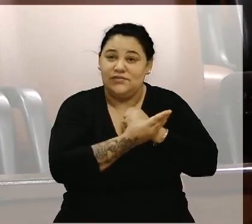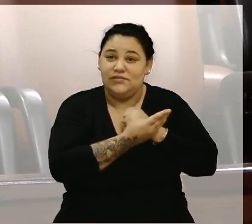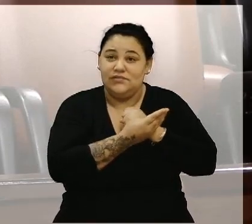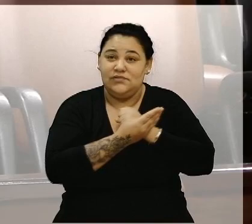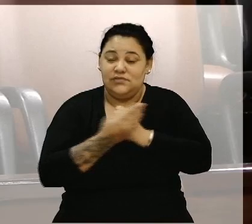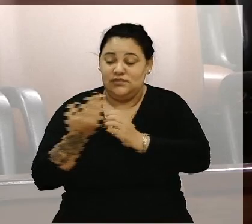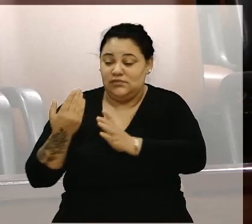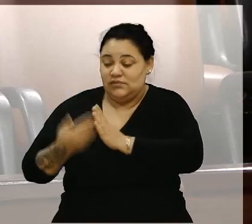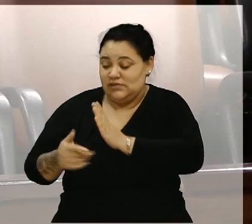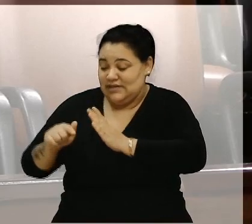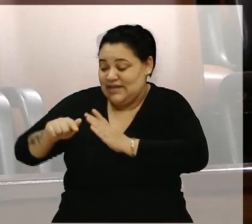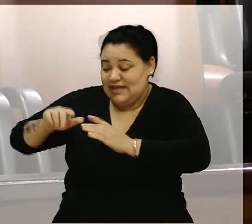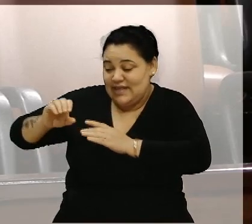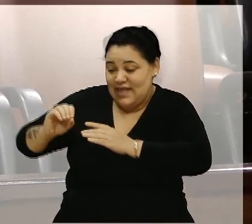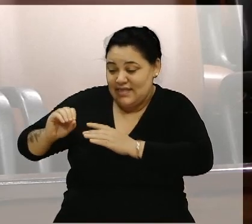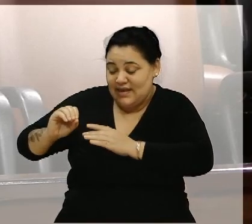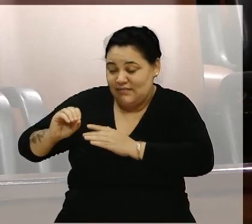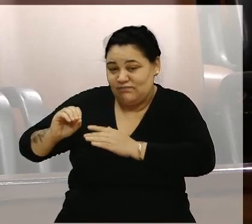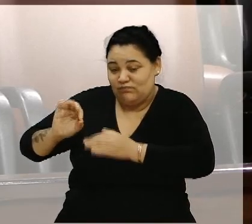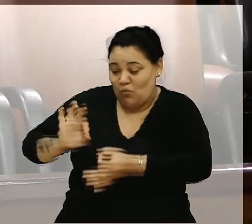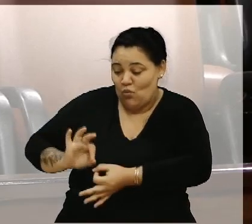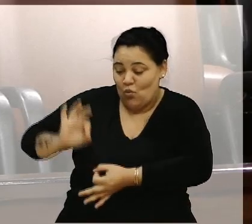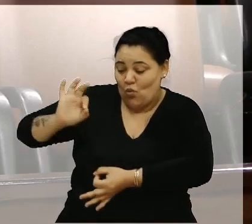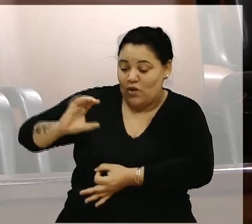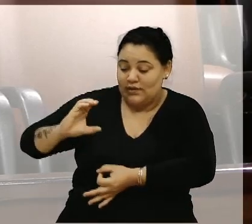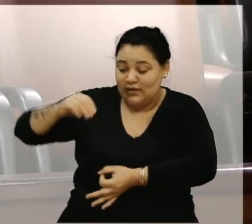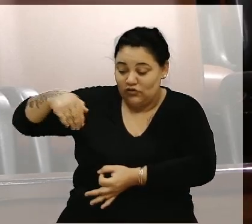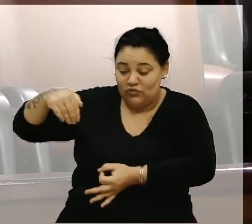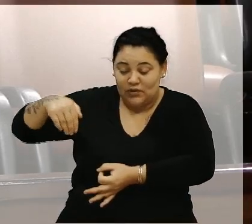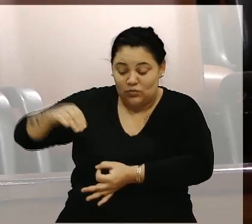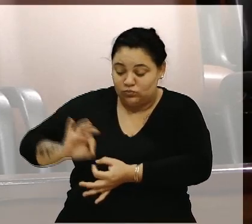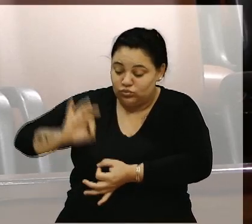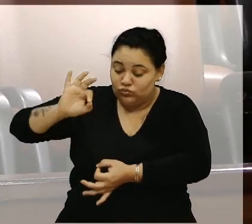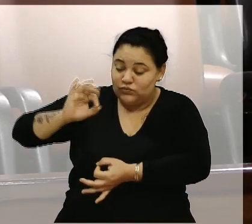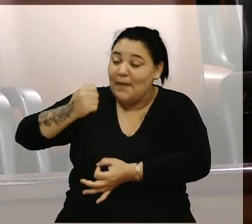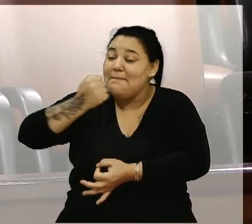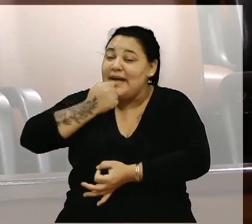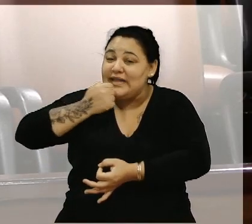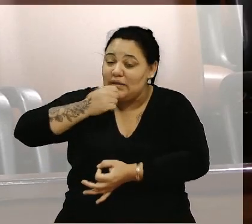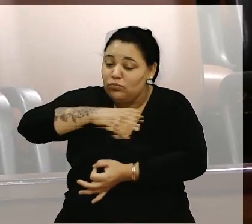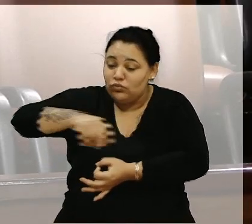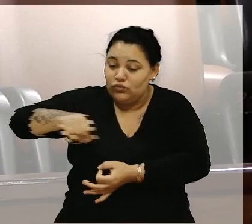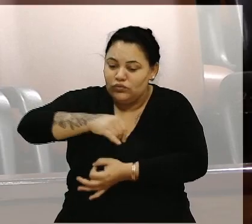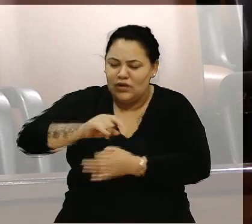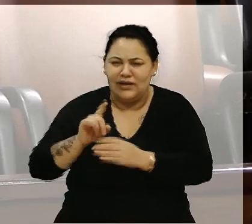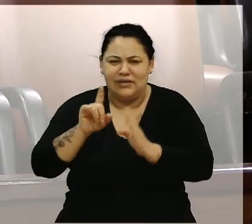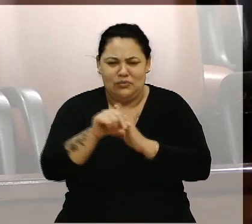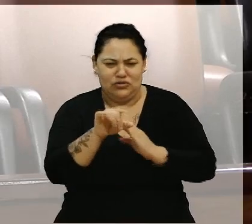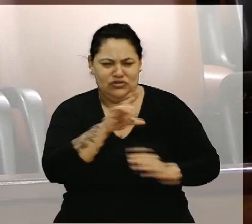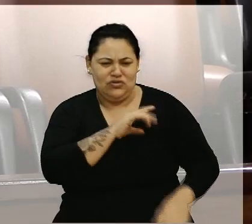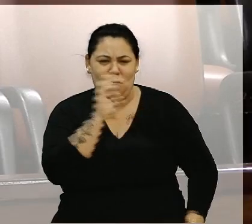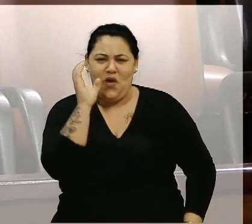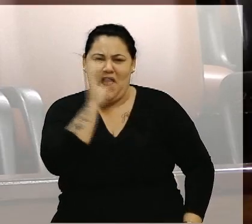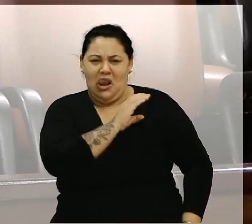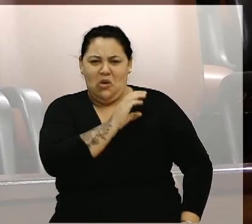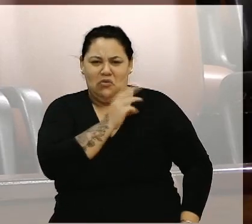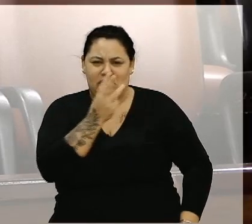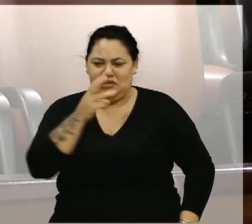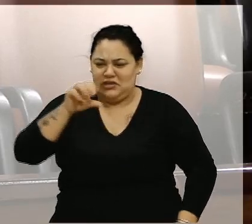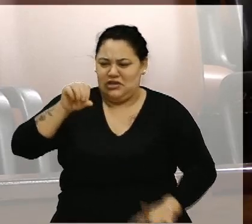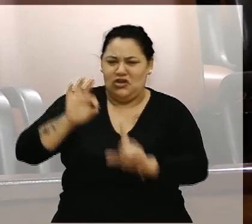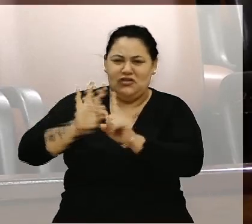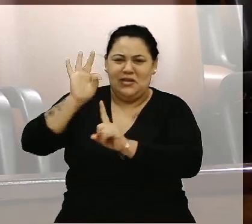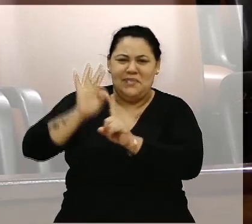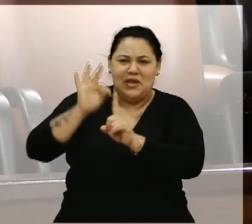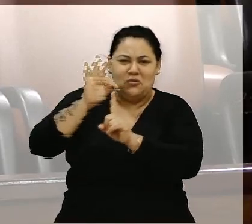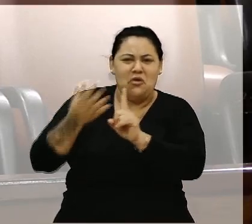70 centímetros de pedra. E logo após a gente já viu aquele calor de 39 graus,